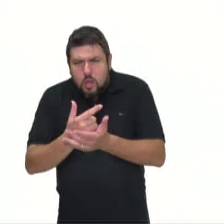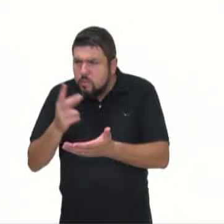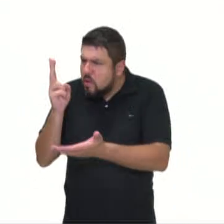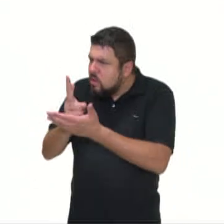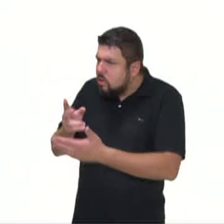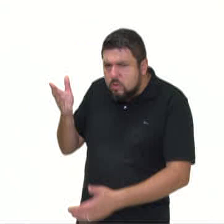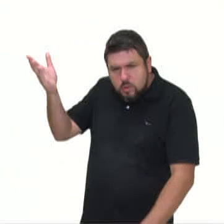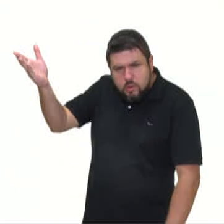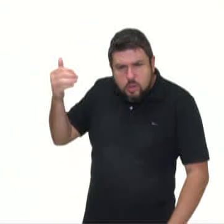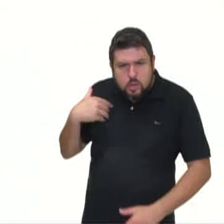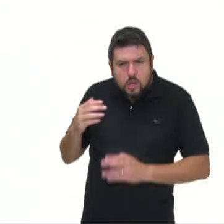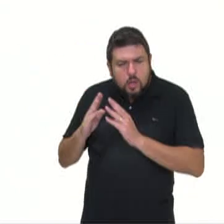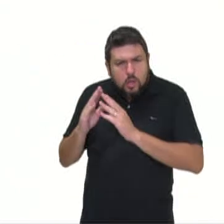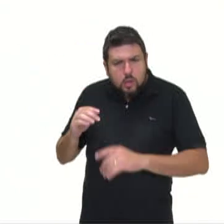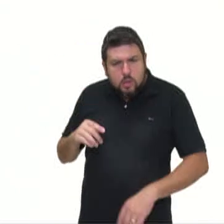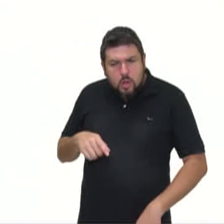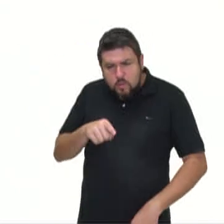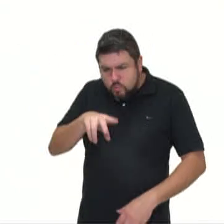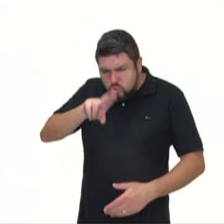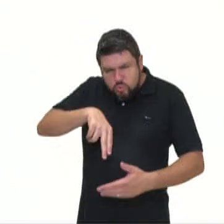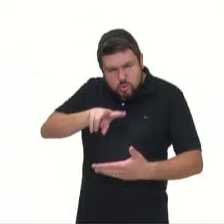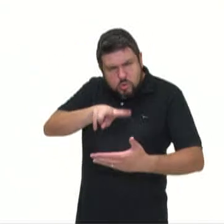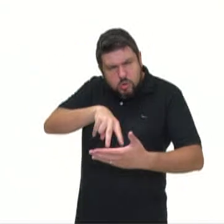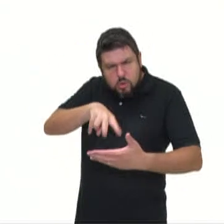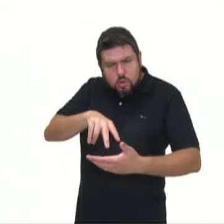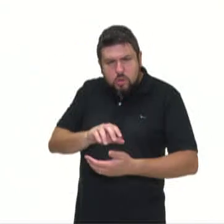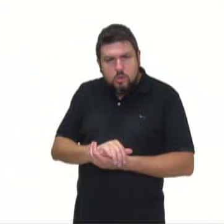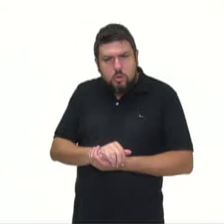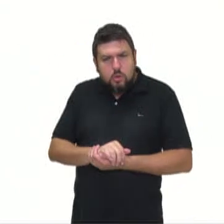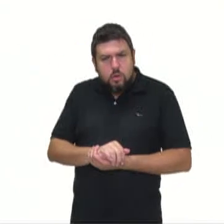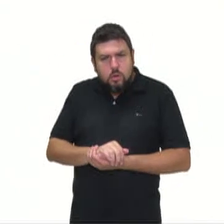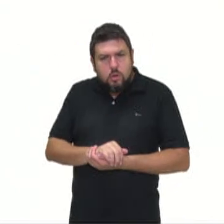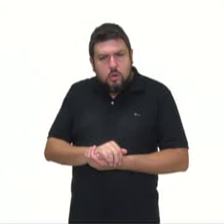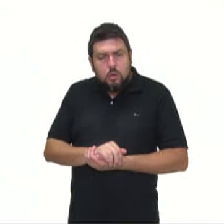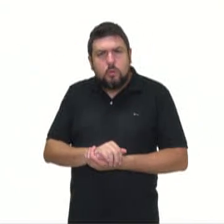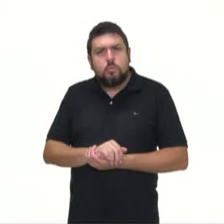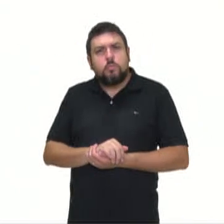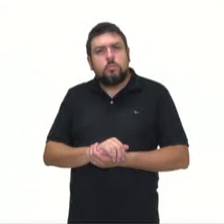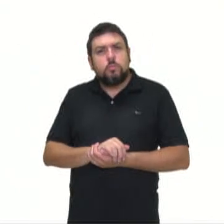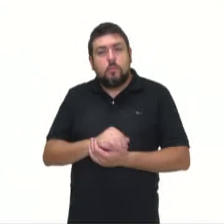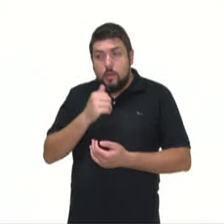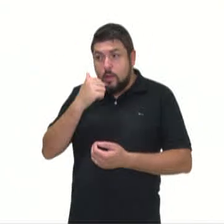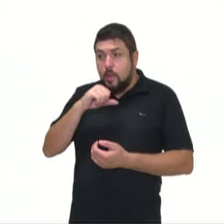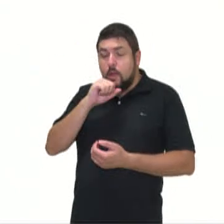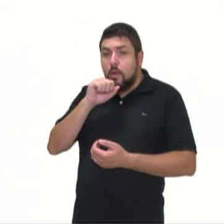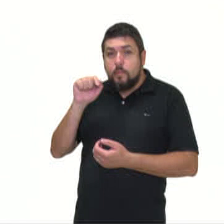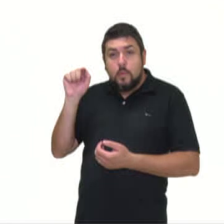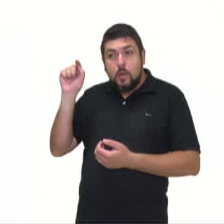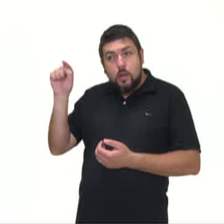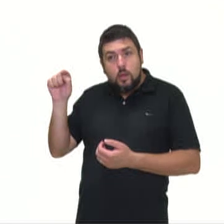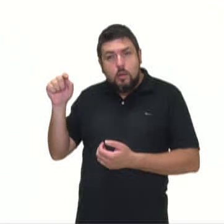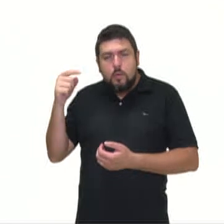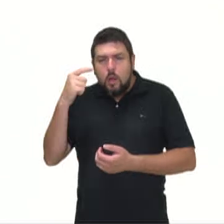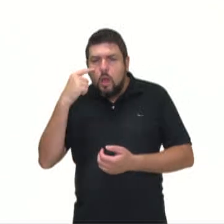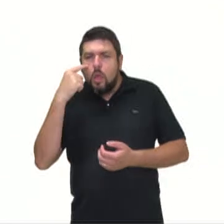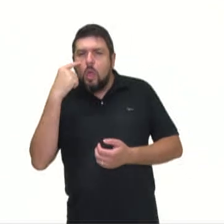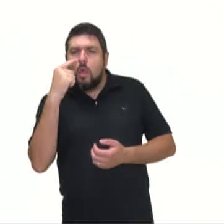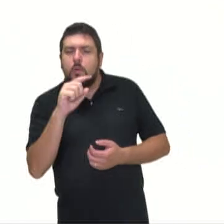de casa, e você nem quis ler?" E o pior, para essa mulher não era a descoberta do que